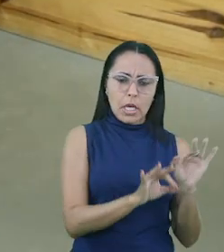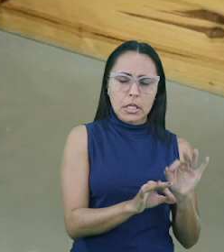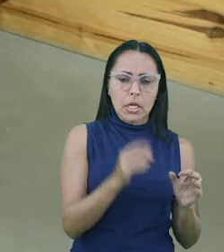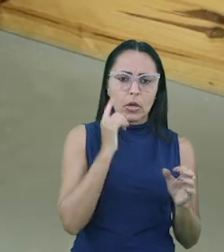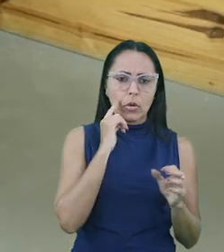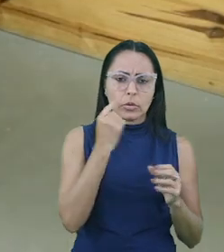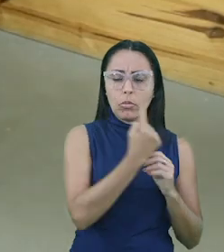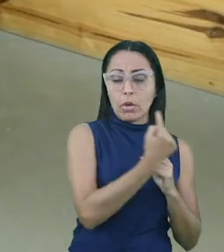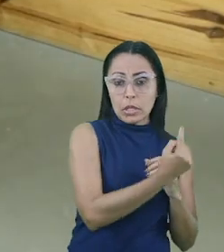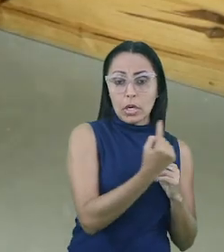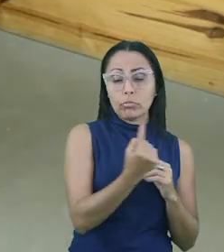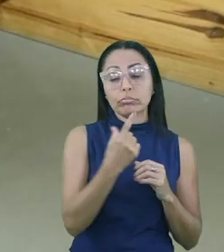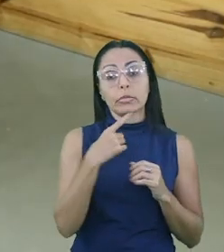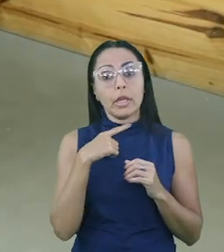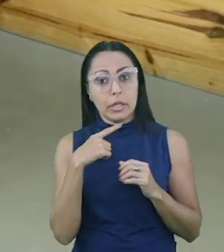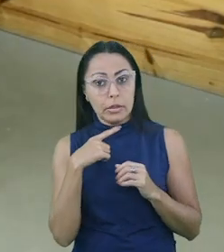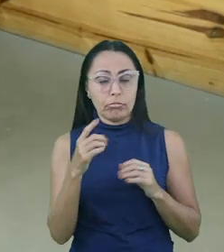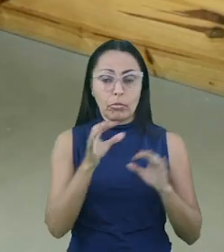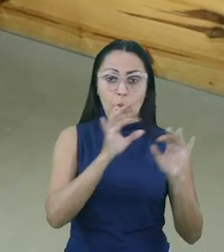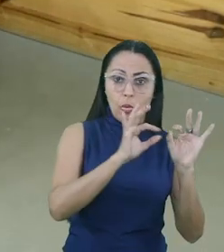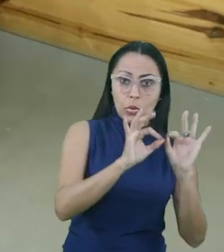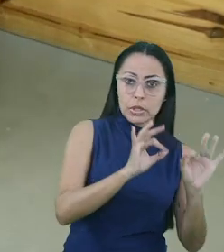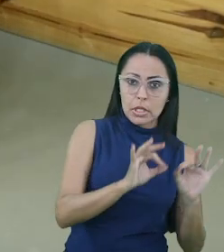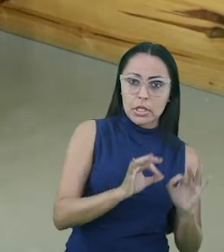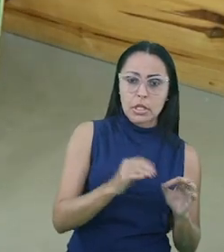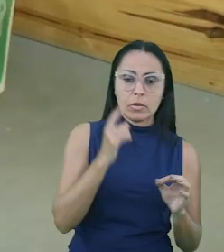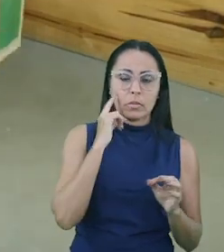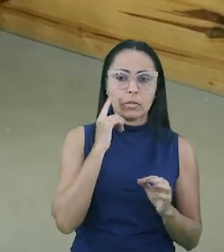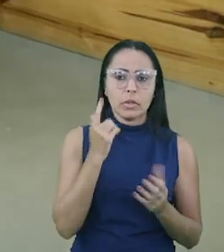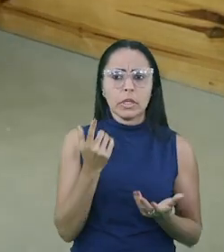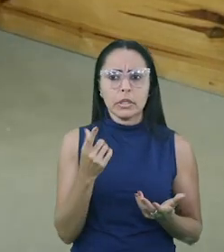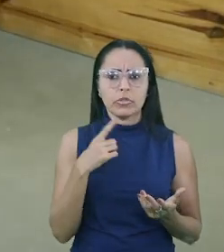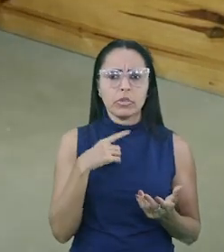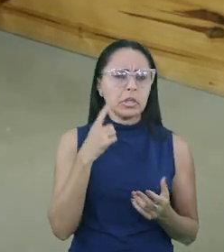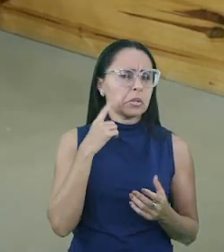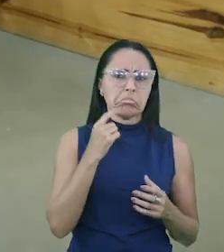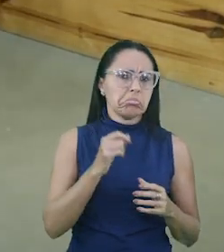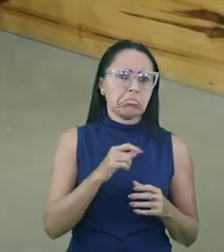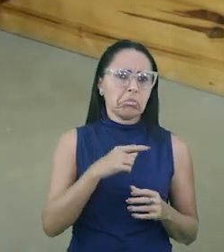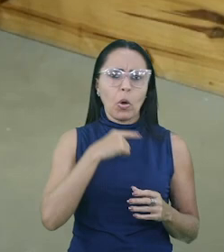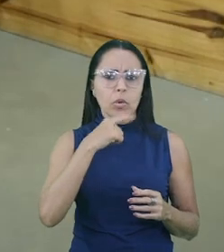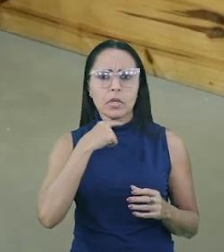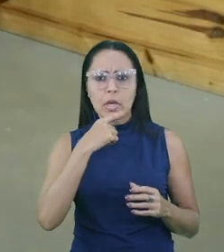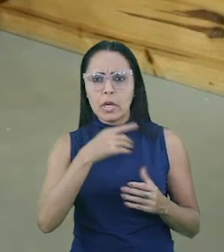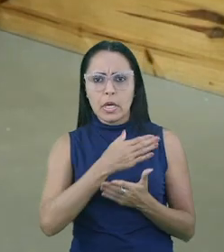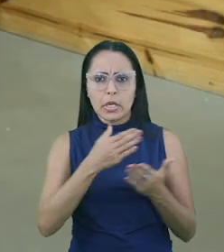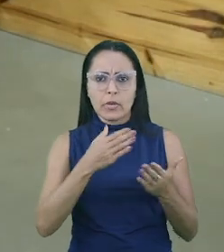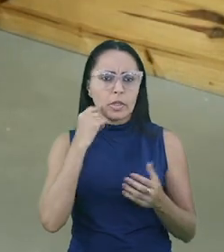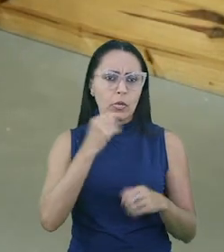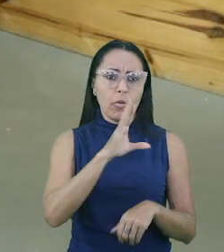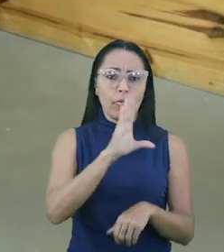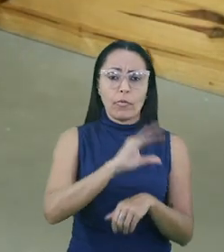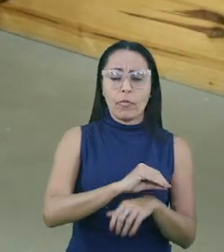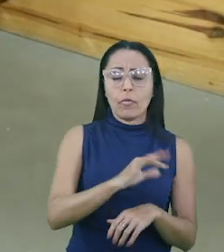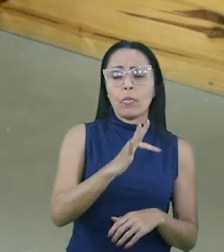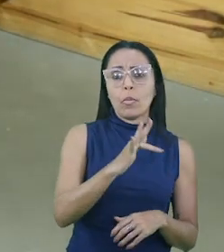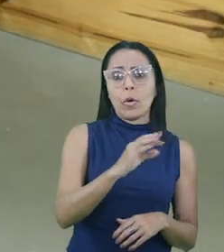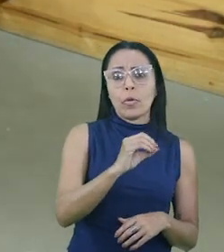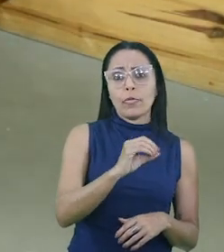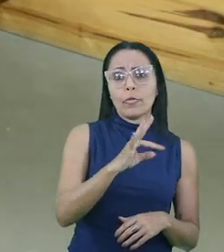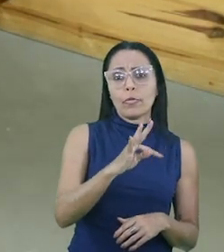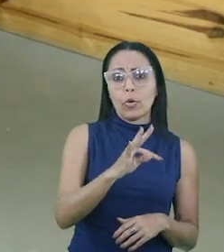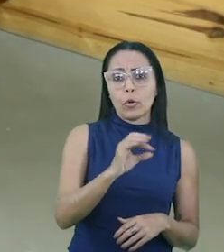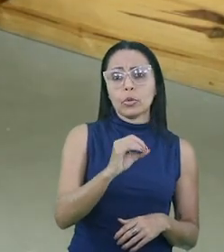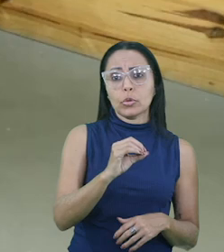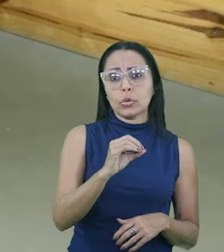preparo, e fazem essa revelação. Tem gente que não faz a revelação com o fotolito, realmente desenha o negativo,